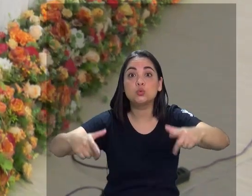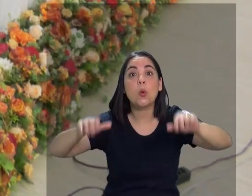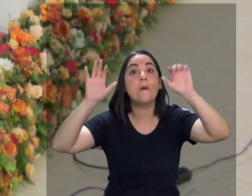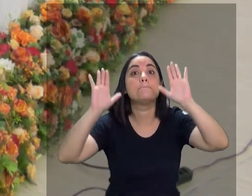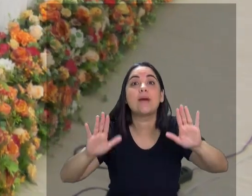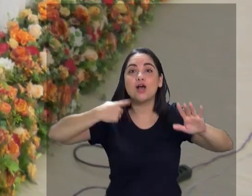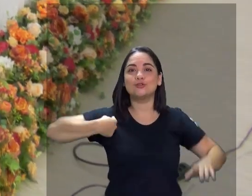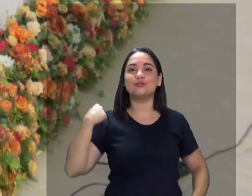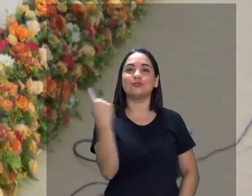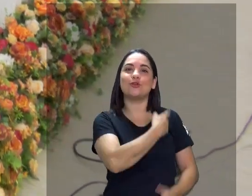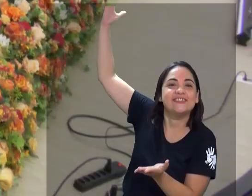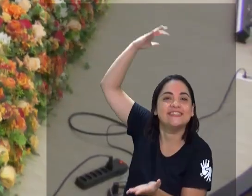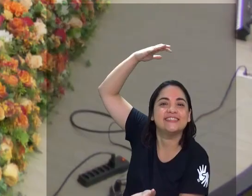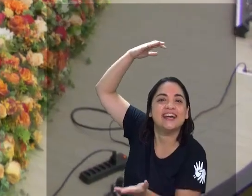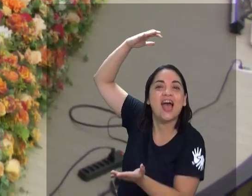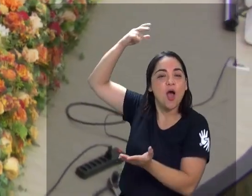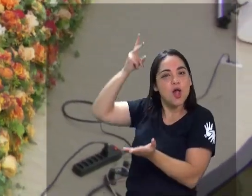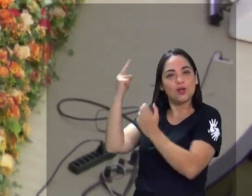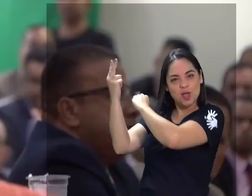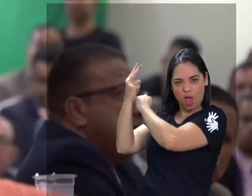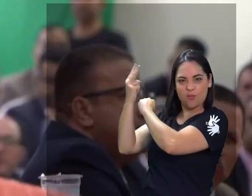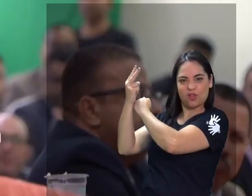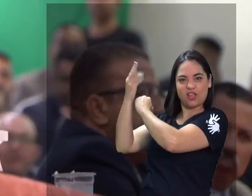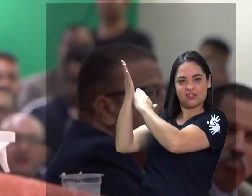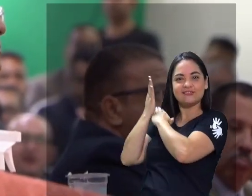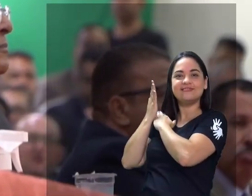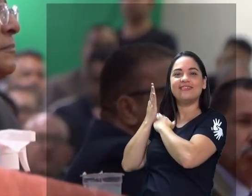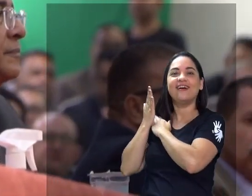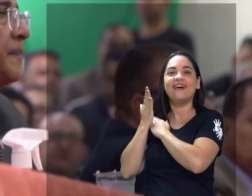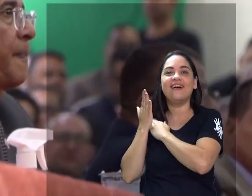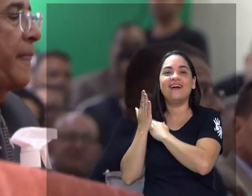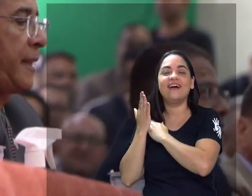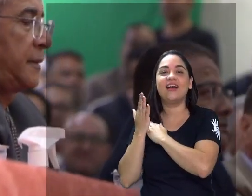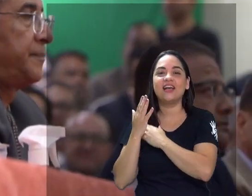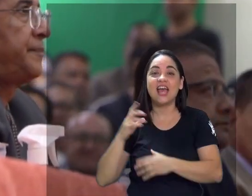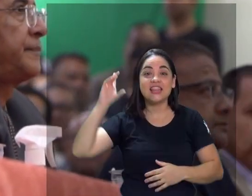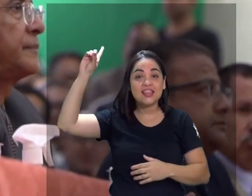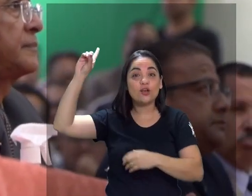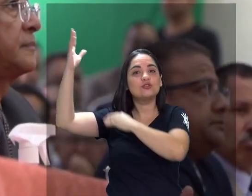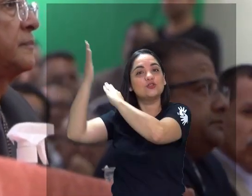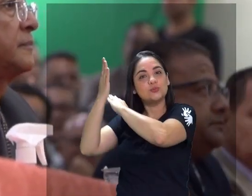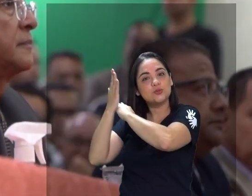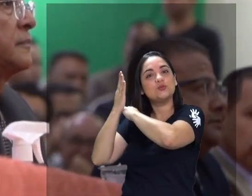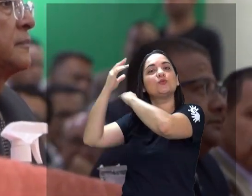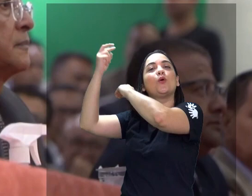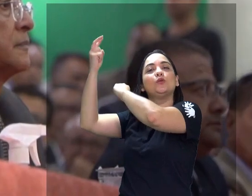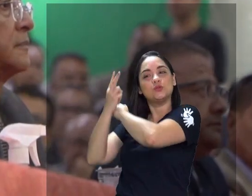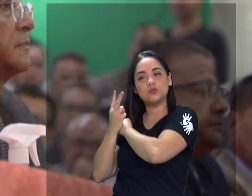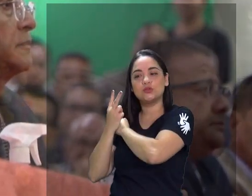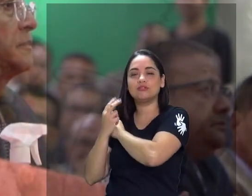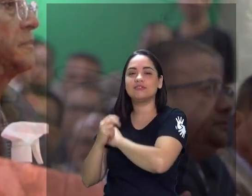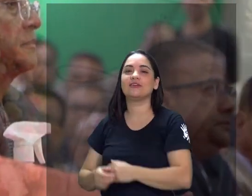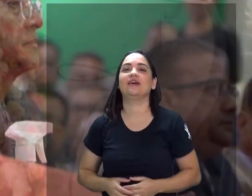que estão debaixo da mão de Deus, ele pode ver que a mão de Deus os guardou. Mas tem um outro desafio